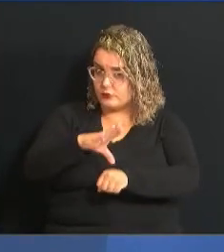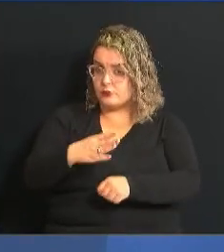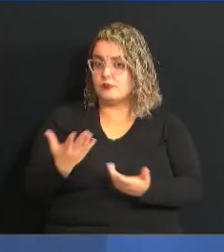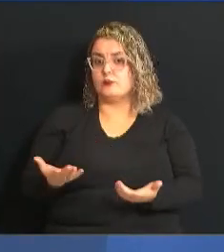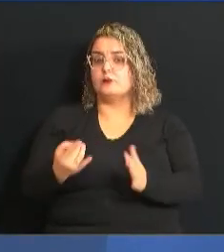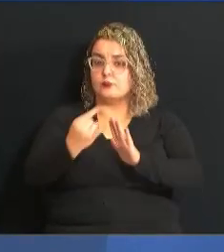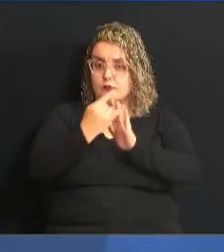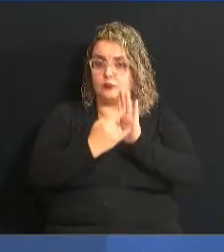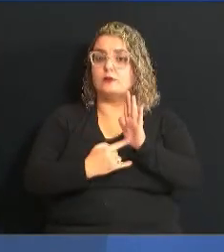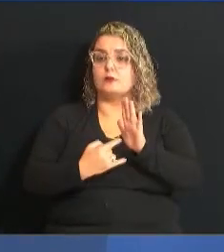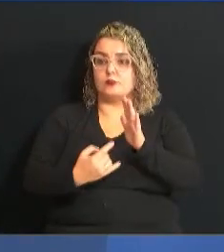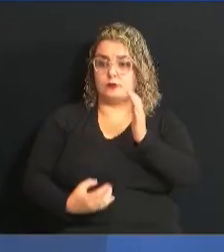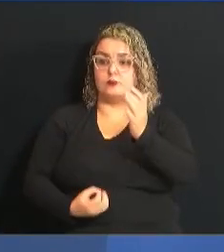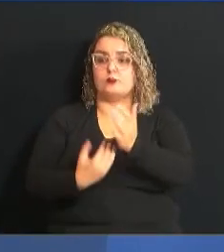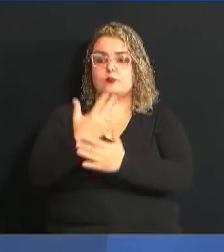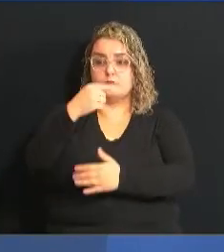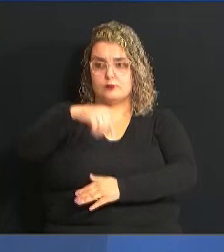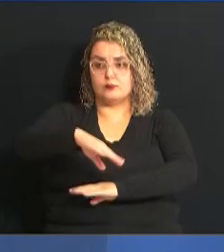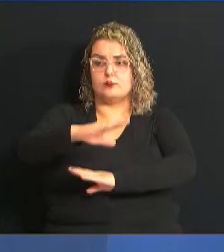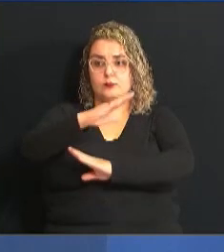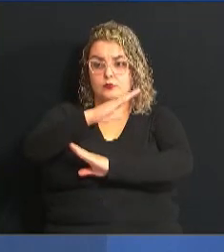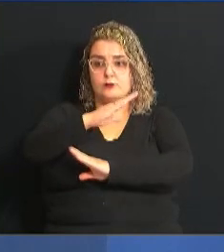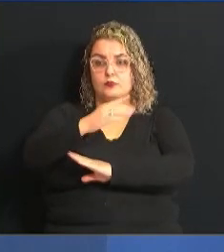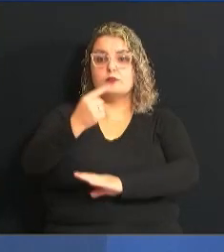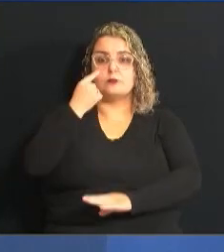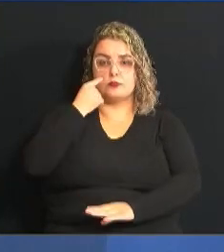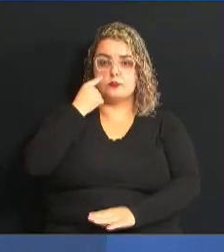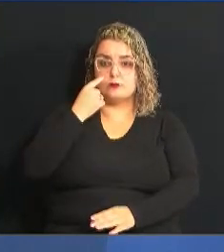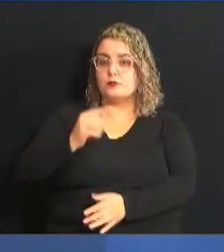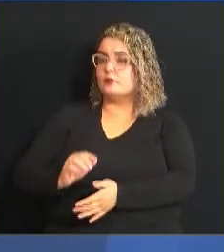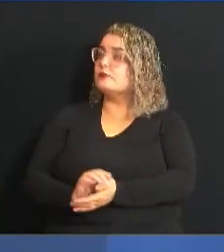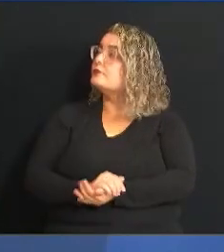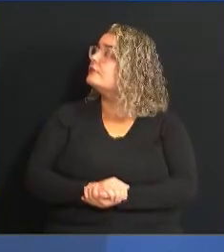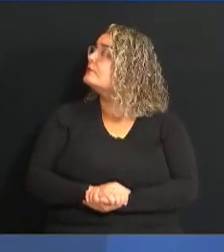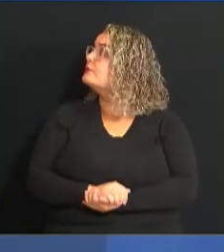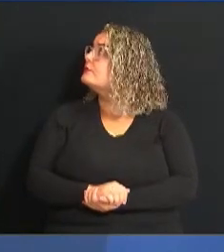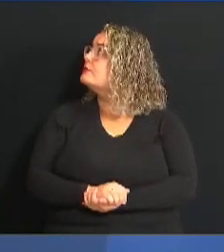documento que nasce aqui na Câmara de Campinas. Entenda.